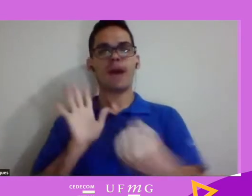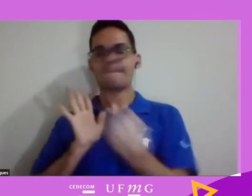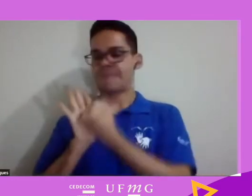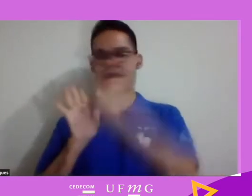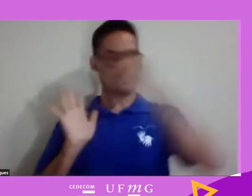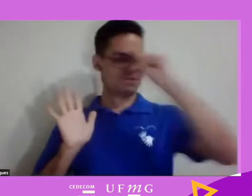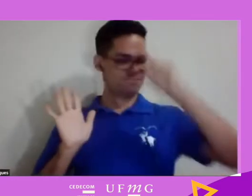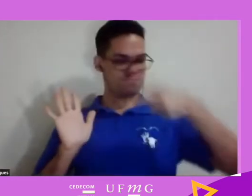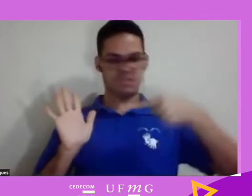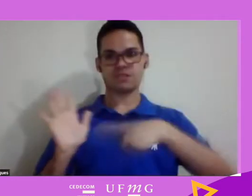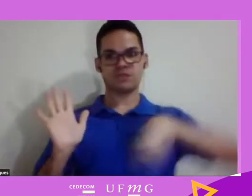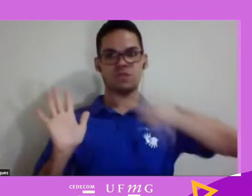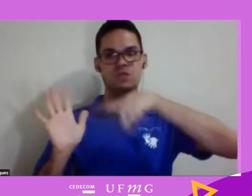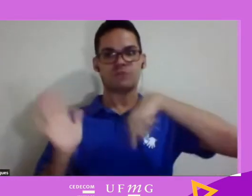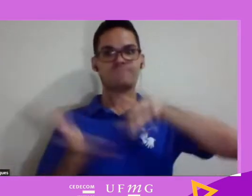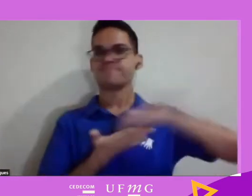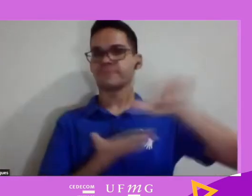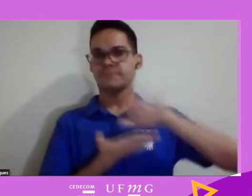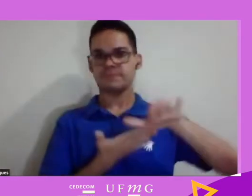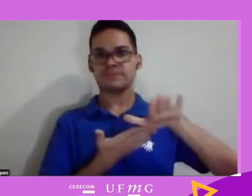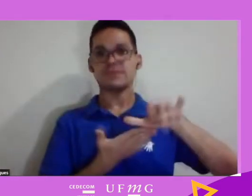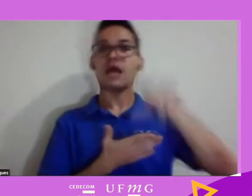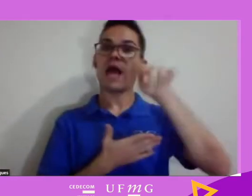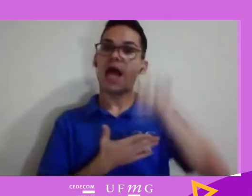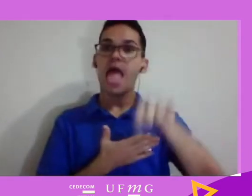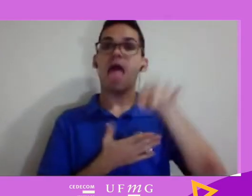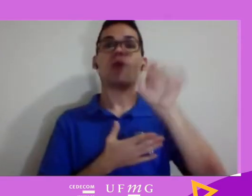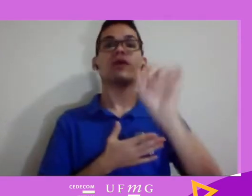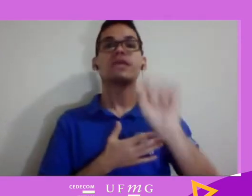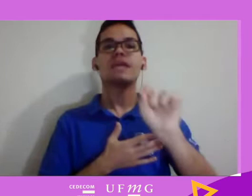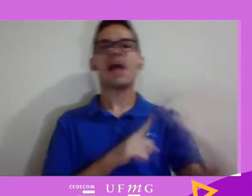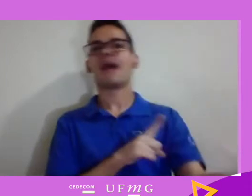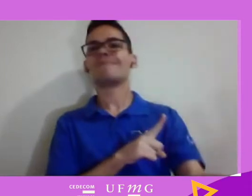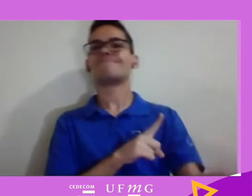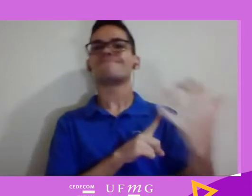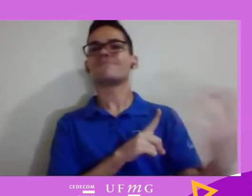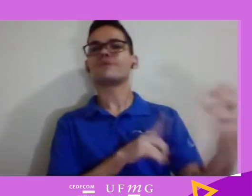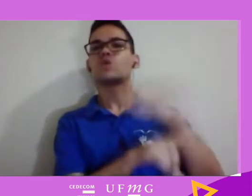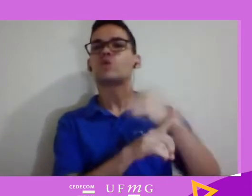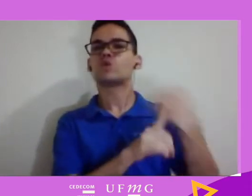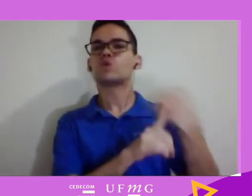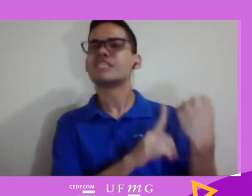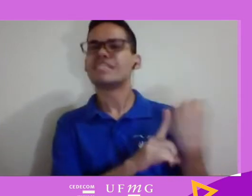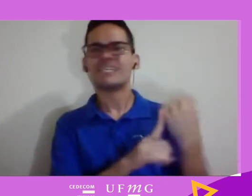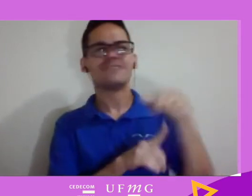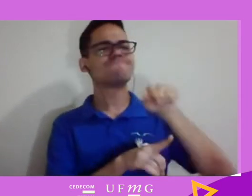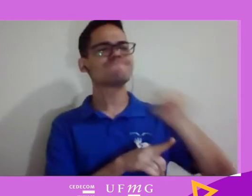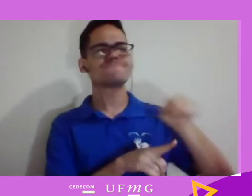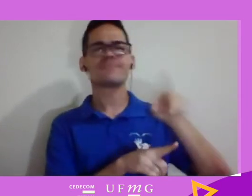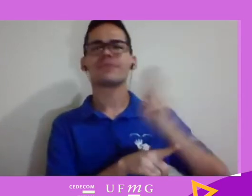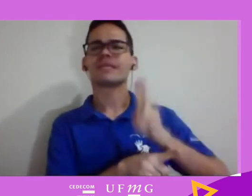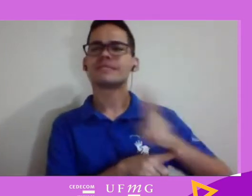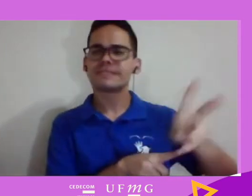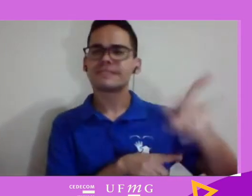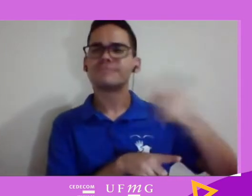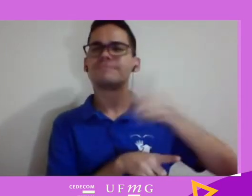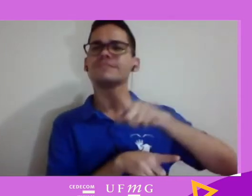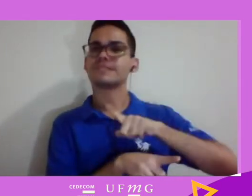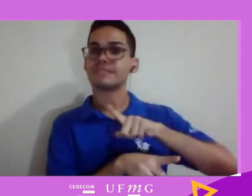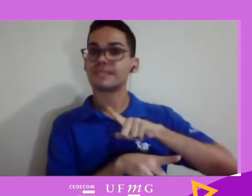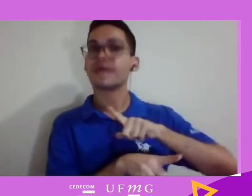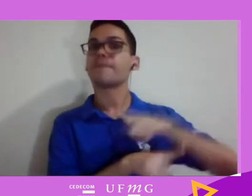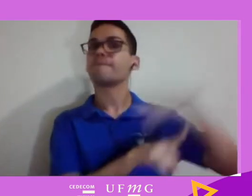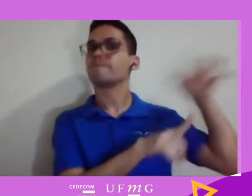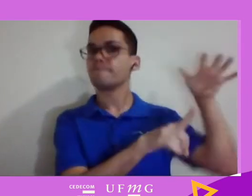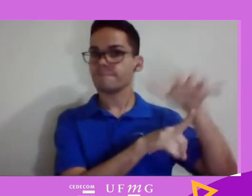como a sociedade, como um todo, que é cada vez mais atravessada por esses ambientes tecnológicos, vão processando uma outra forma